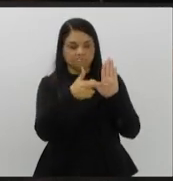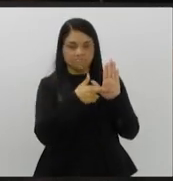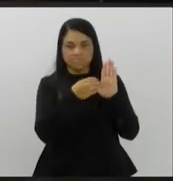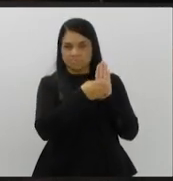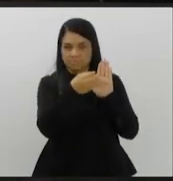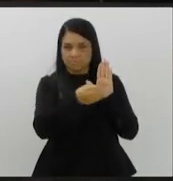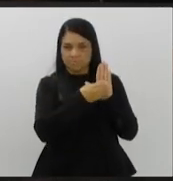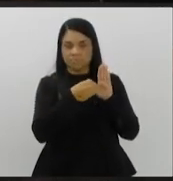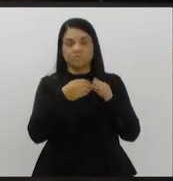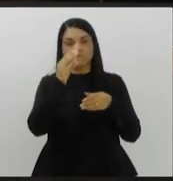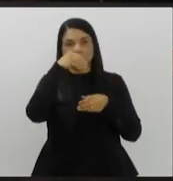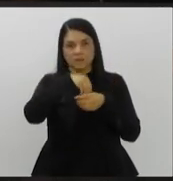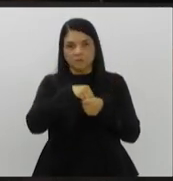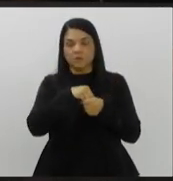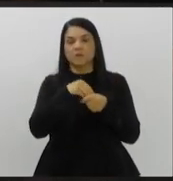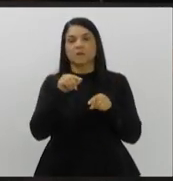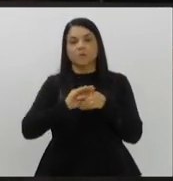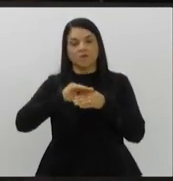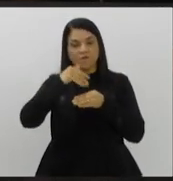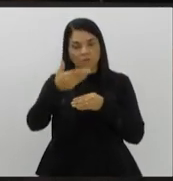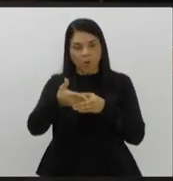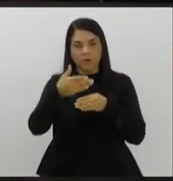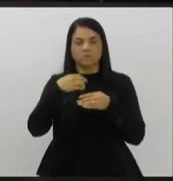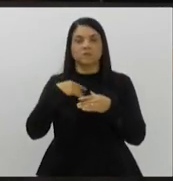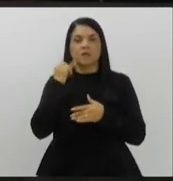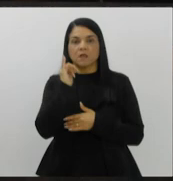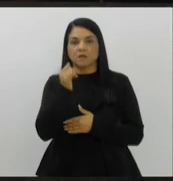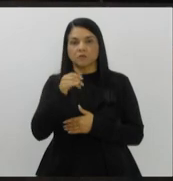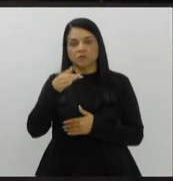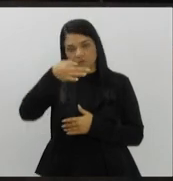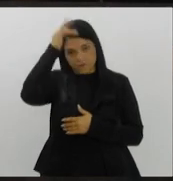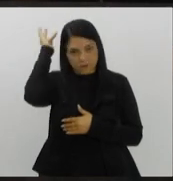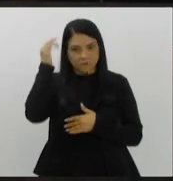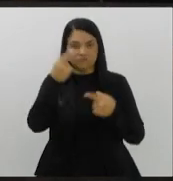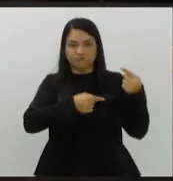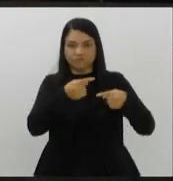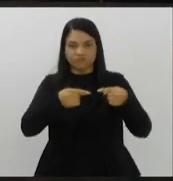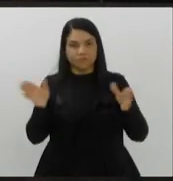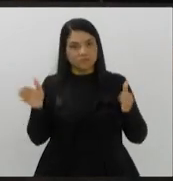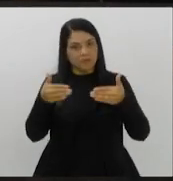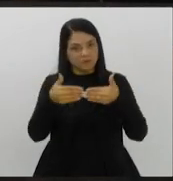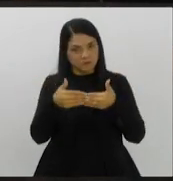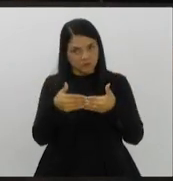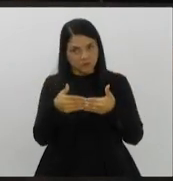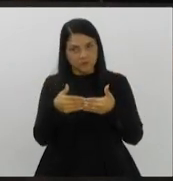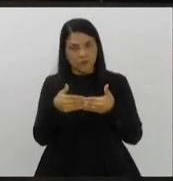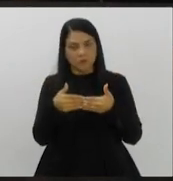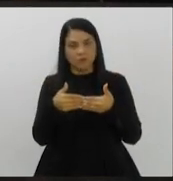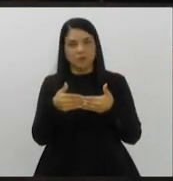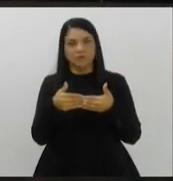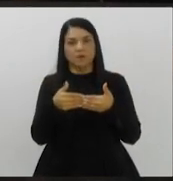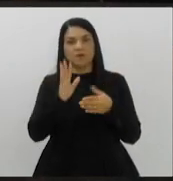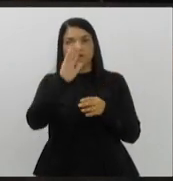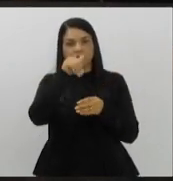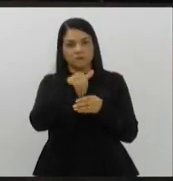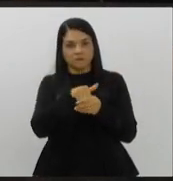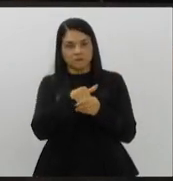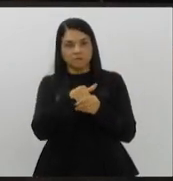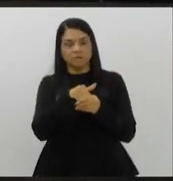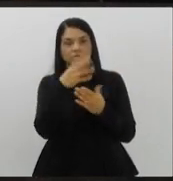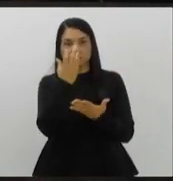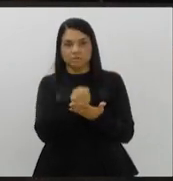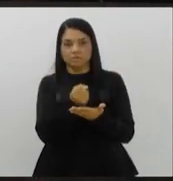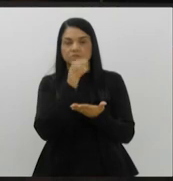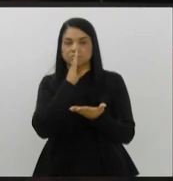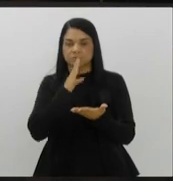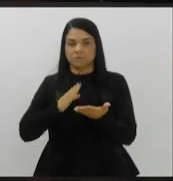Externas, favorável. Relator, deputado Fred Pacheco. Em discussão, não havendo quem queira discutir, encerrada a discussão, em votação, senhores que aprovam,